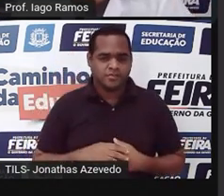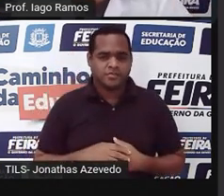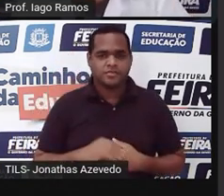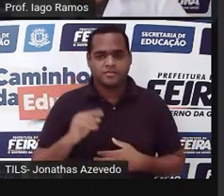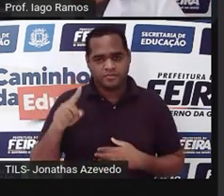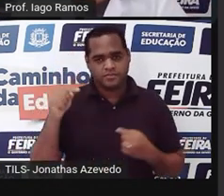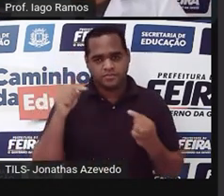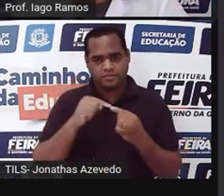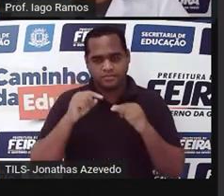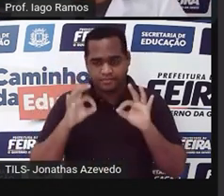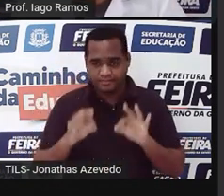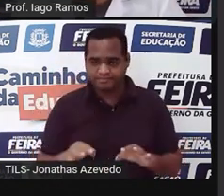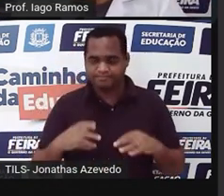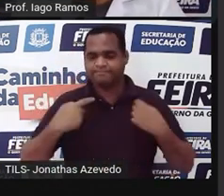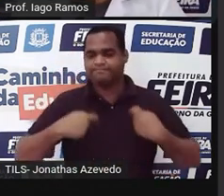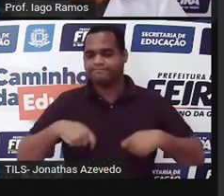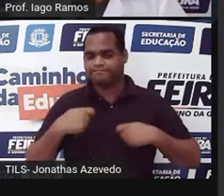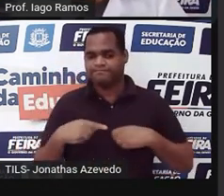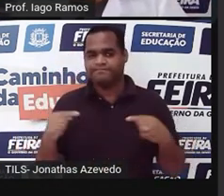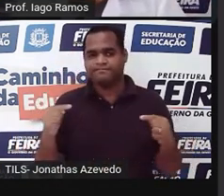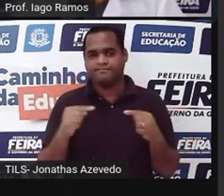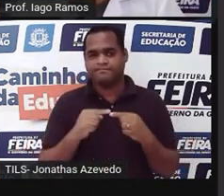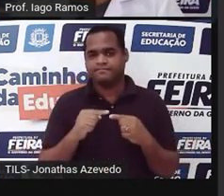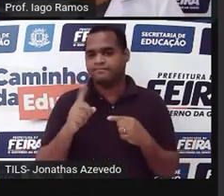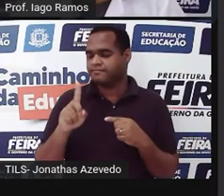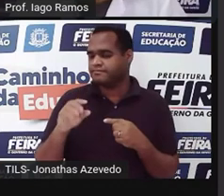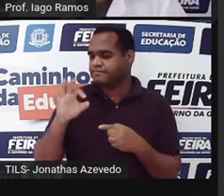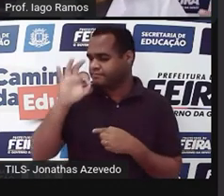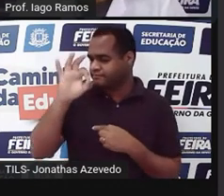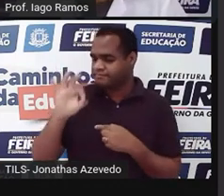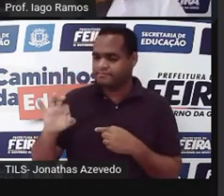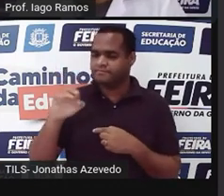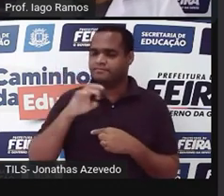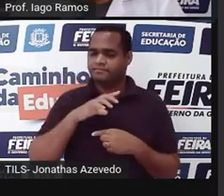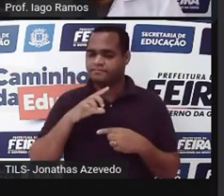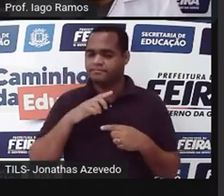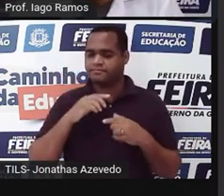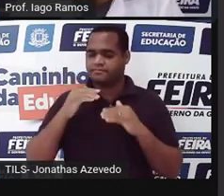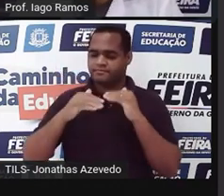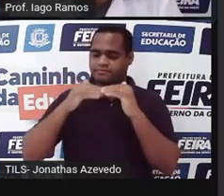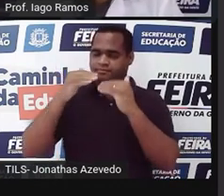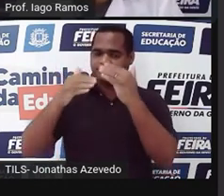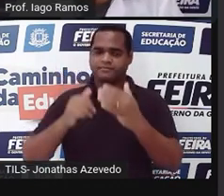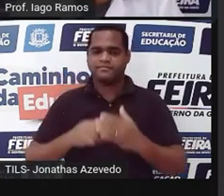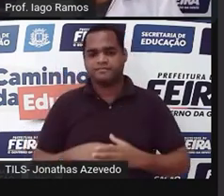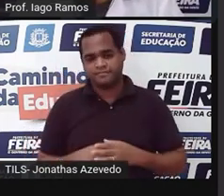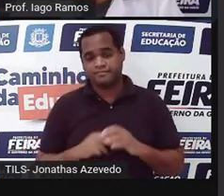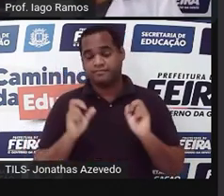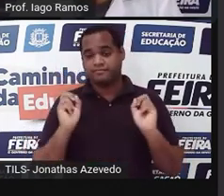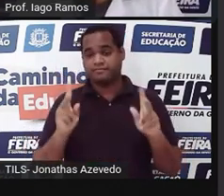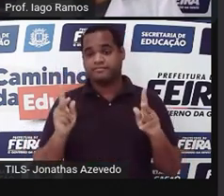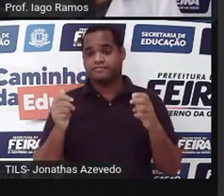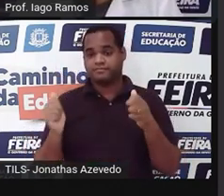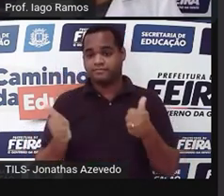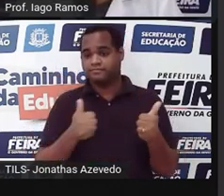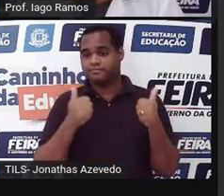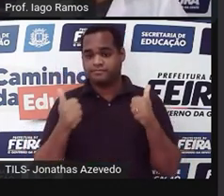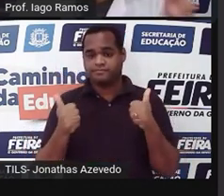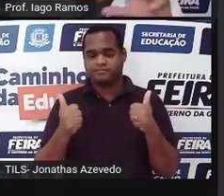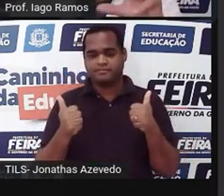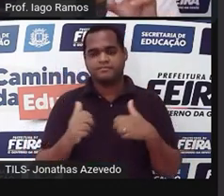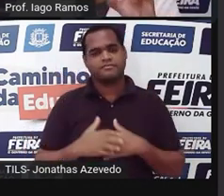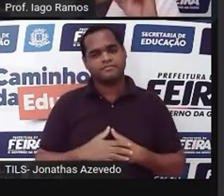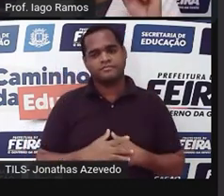essa é a forma correta aplicando os percentuais sucessivos tá bom beleza